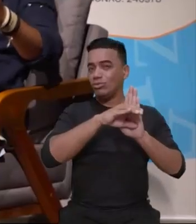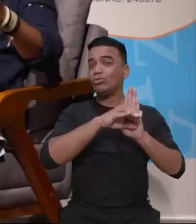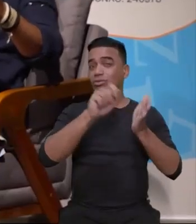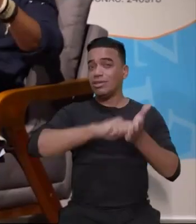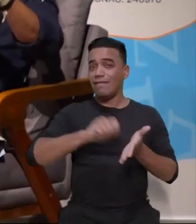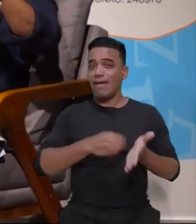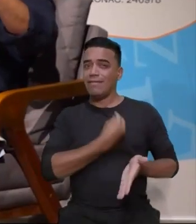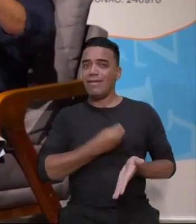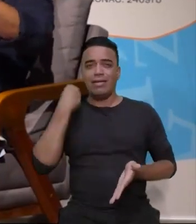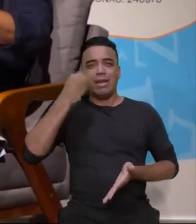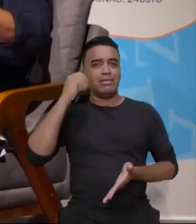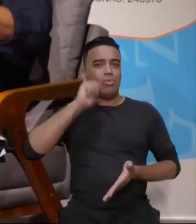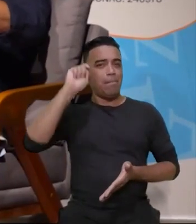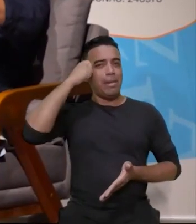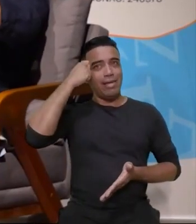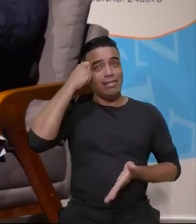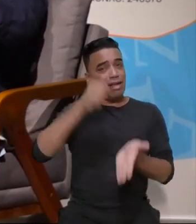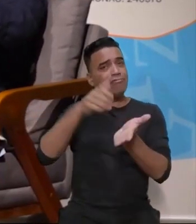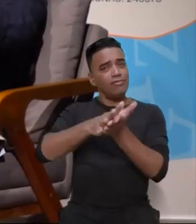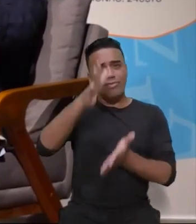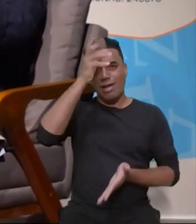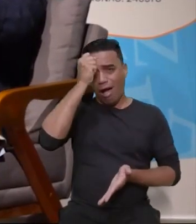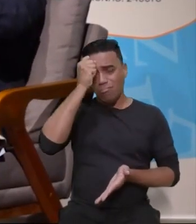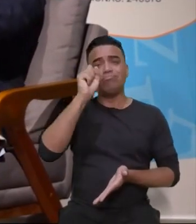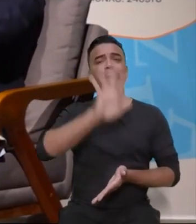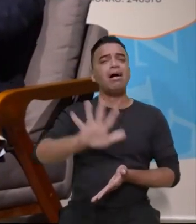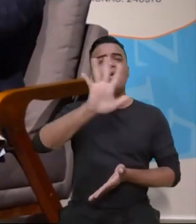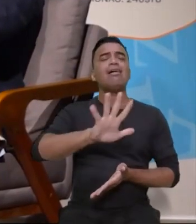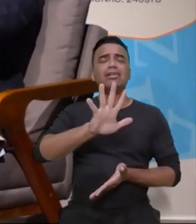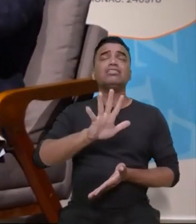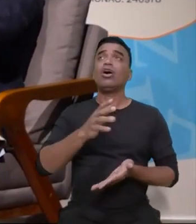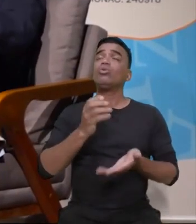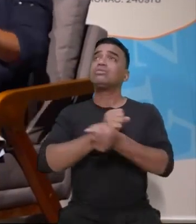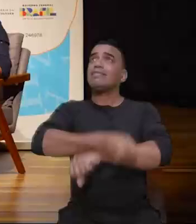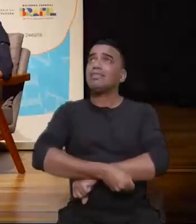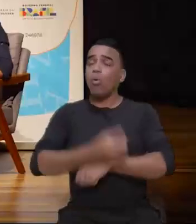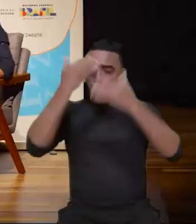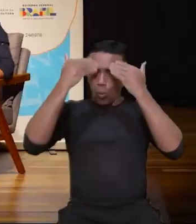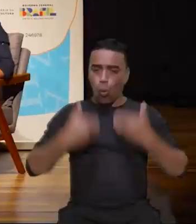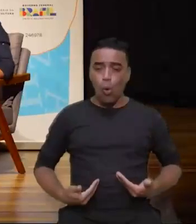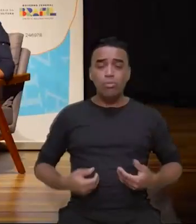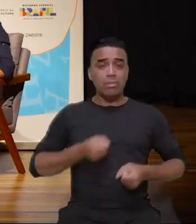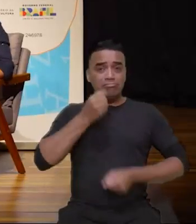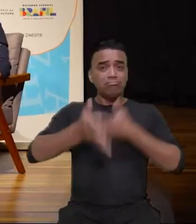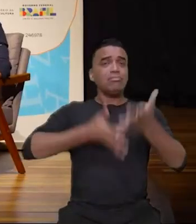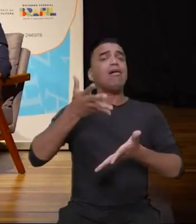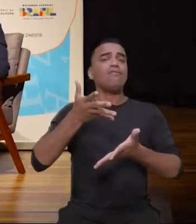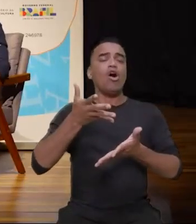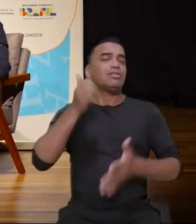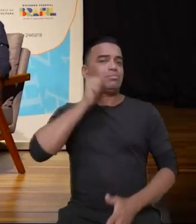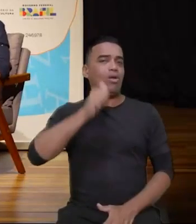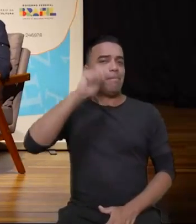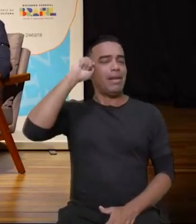imagem. Como a escrevivência responde, na prática, à escravização do corpo e da voz dessas mulheres? Obrigado por estar aqui